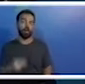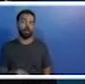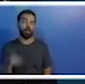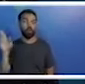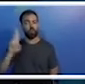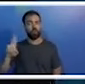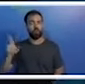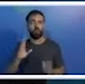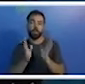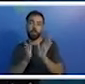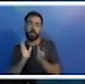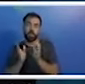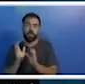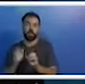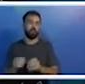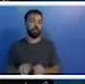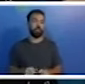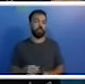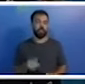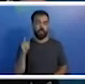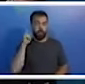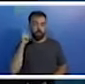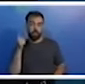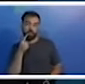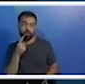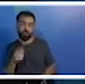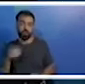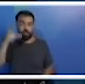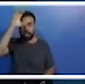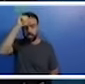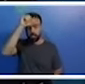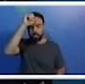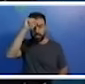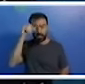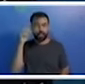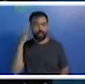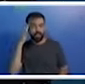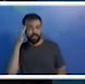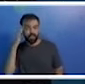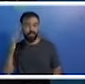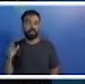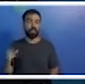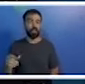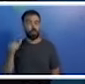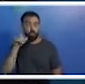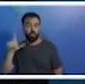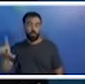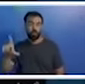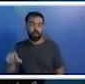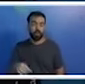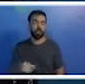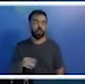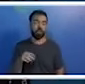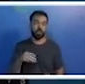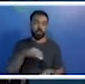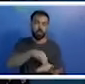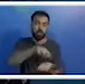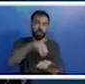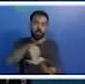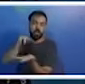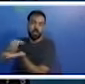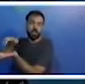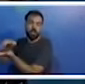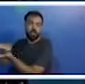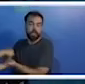libras na língua brasileira de sinais para que as pessoas surdas consigam entender consigo também entender a mensagem que eu estou transmitindo para